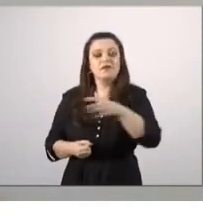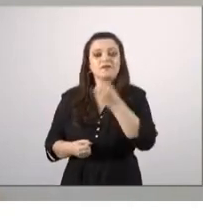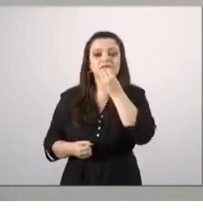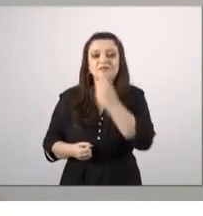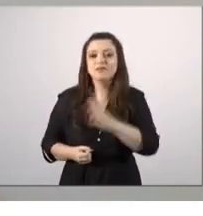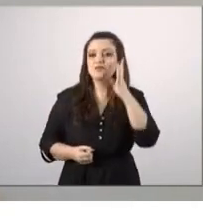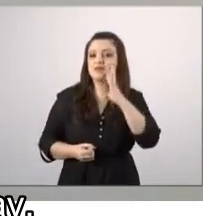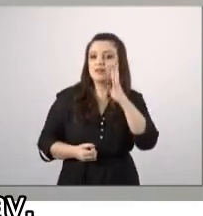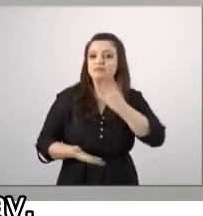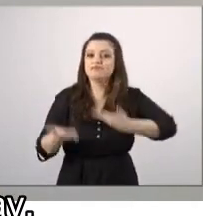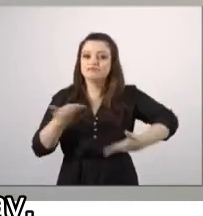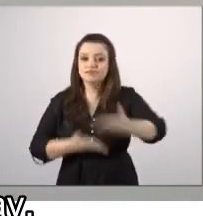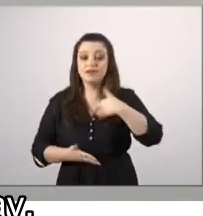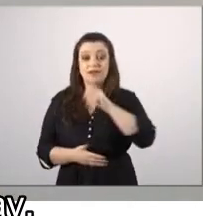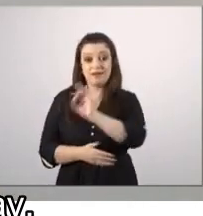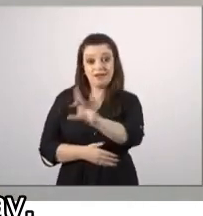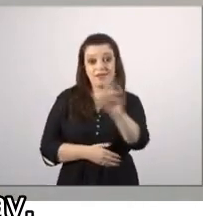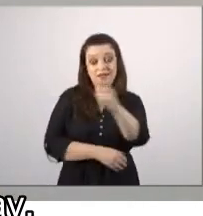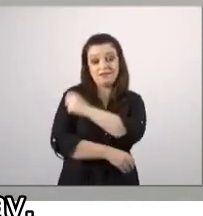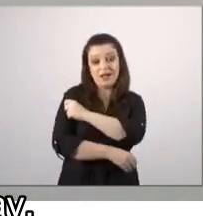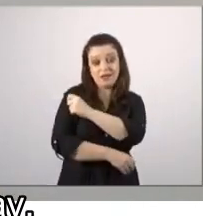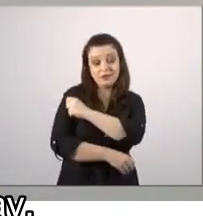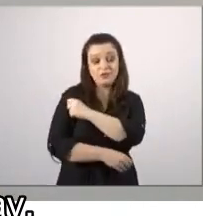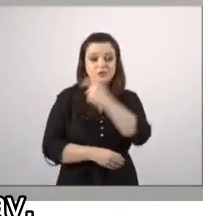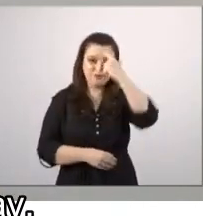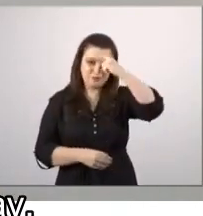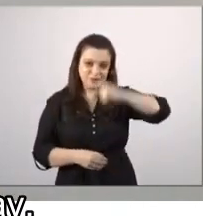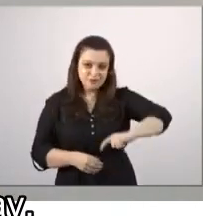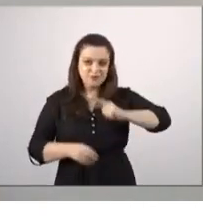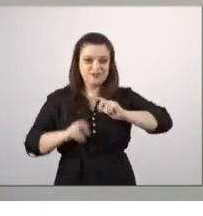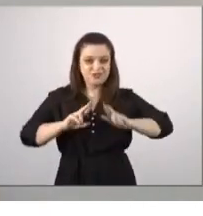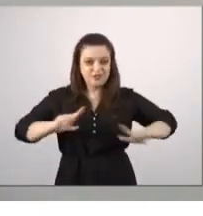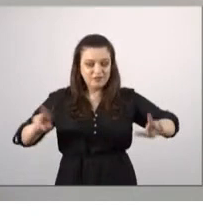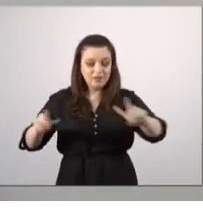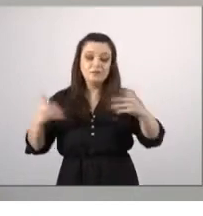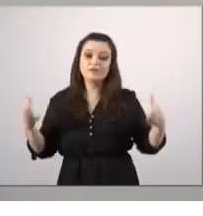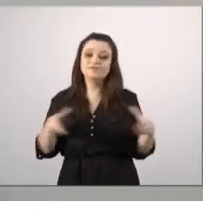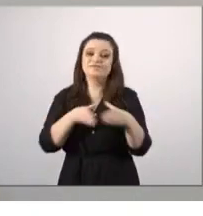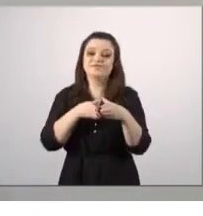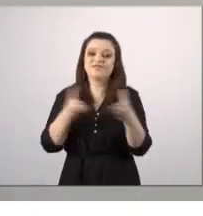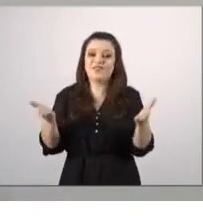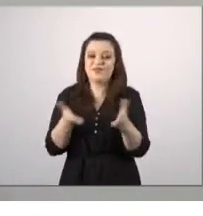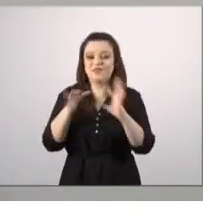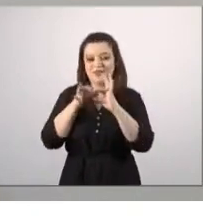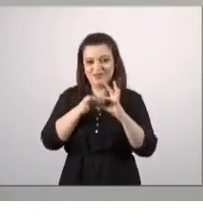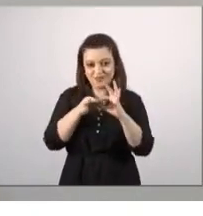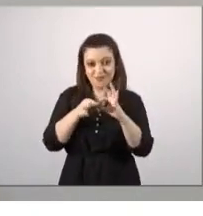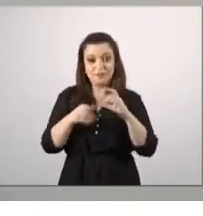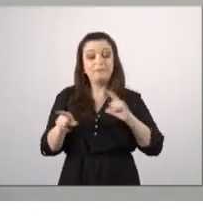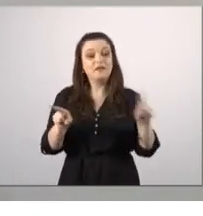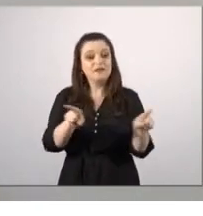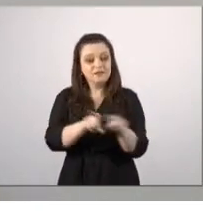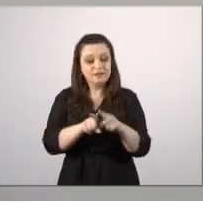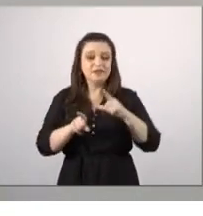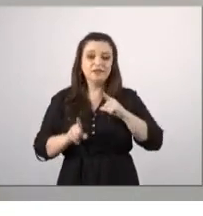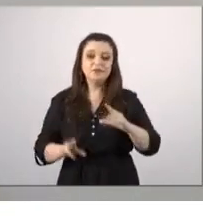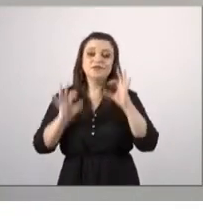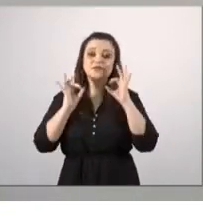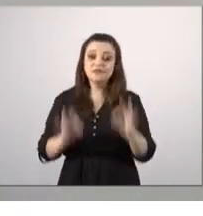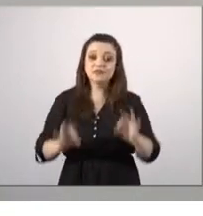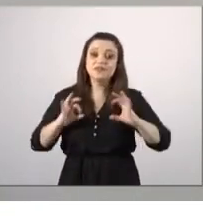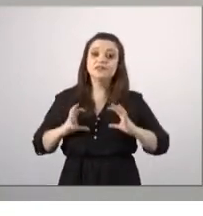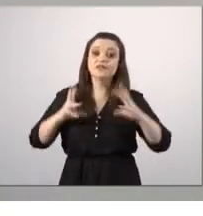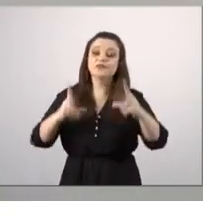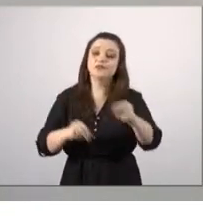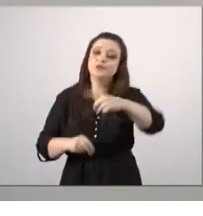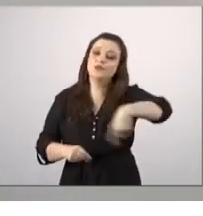personalidade diferente, fez da nossa turma a turma que é hoje. Isso, com certeza, irá deixar todos aqui